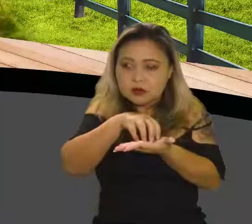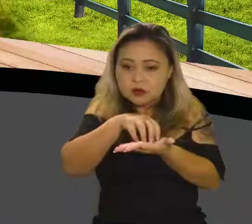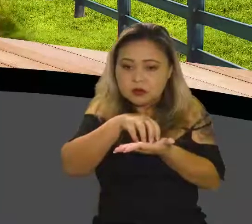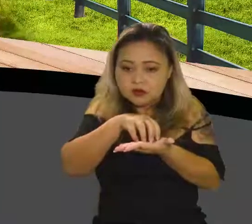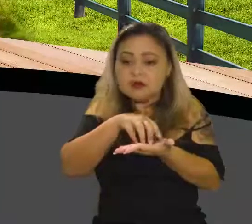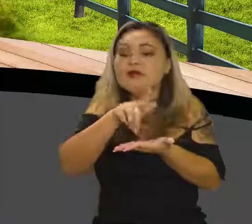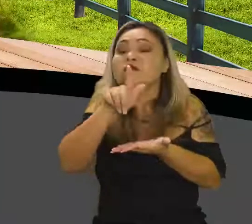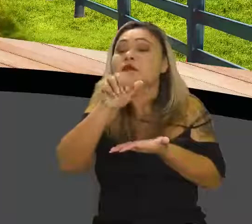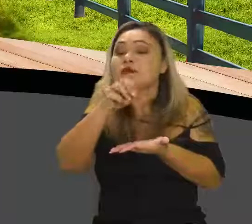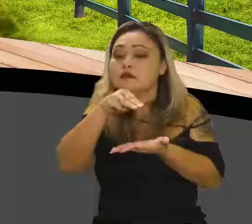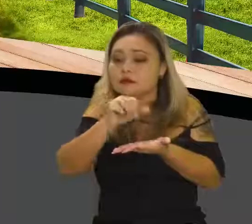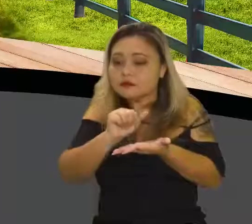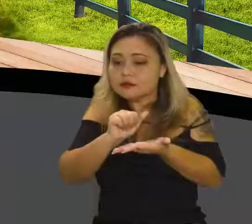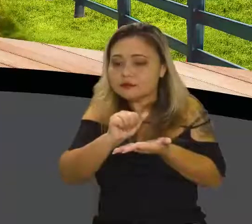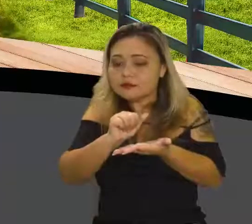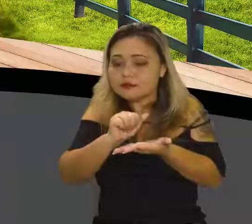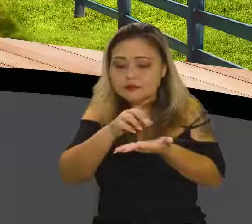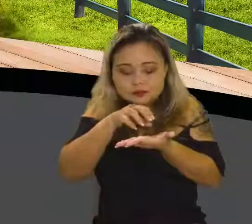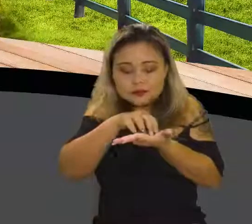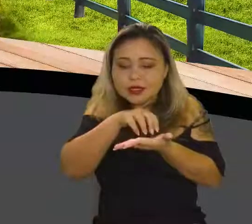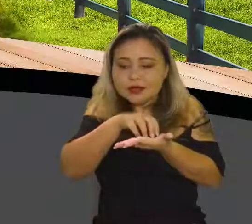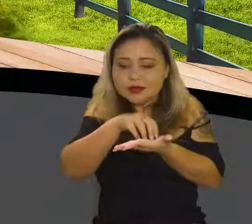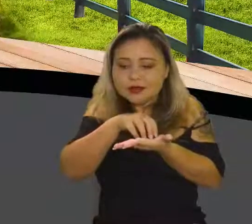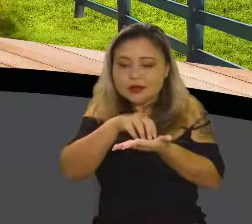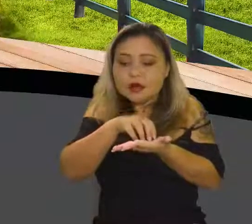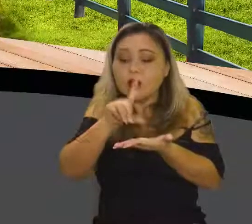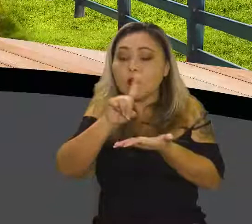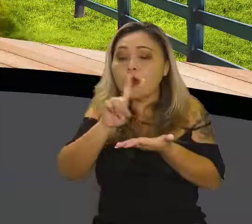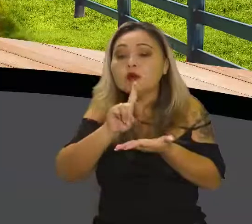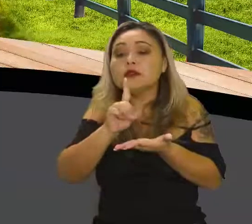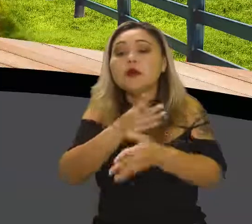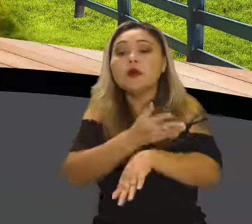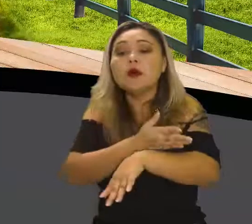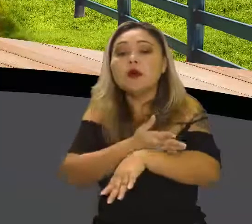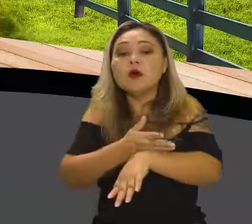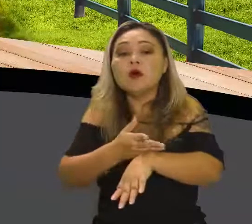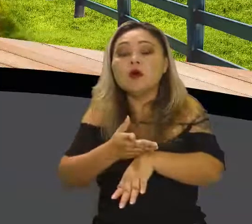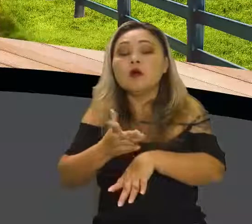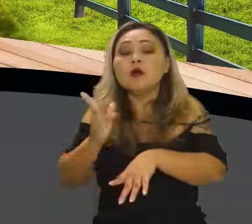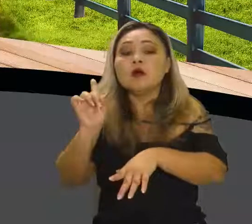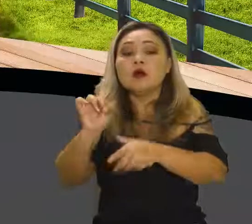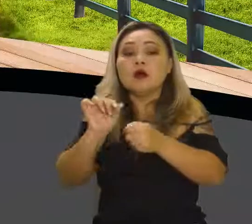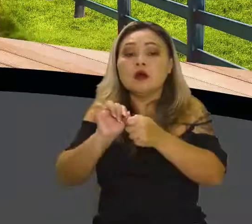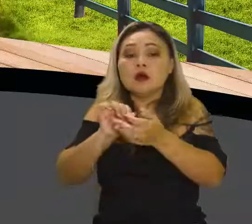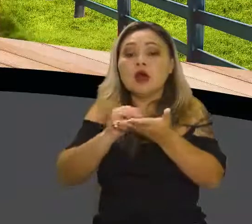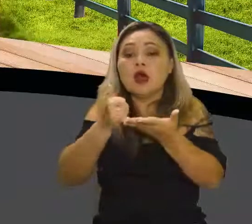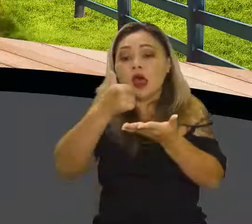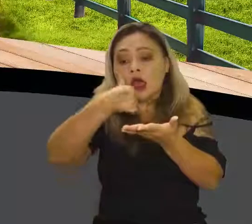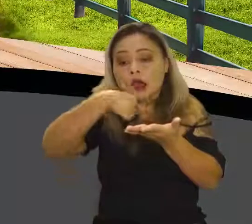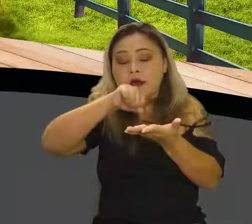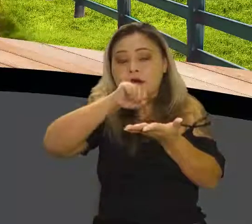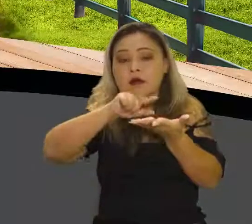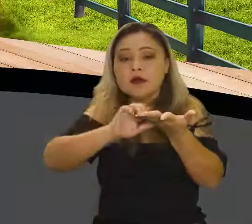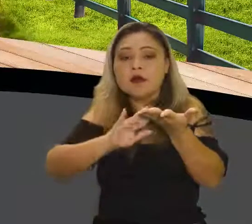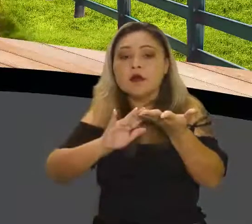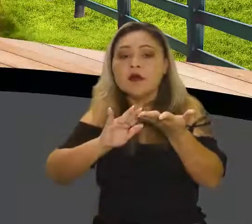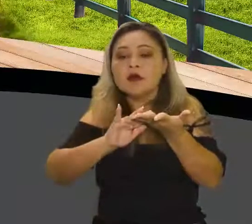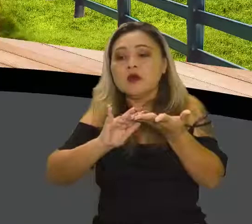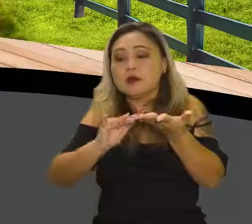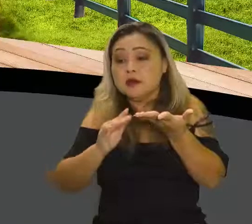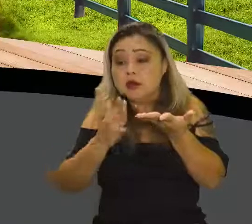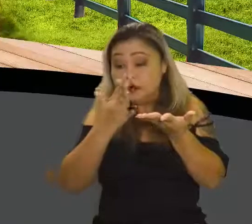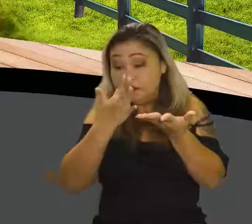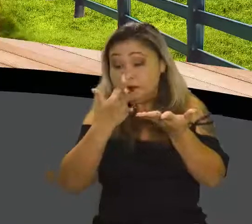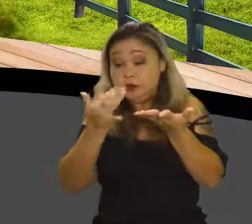que é a gema, tem um negocinho branco que a mulherada fala, as mães falam que é o pitiu da